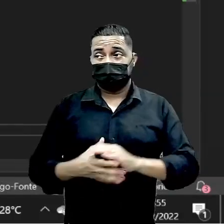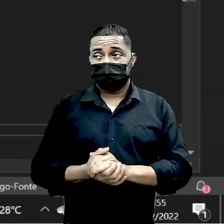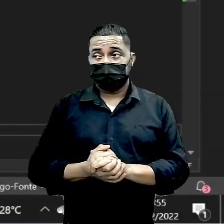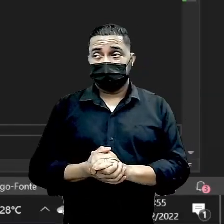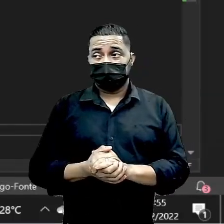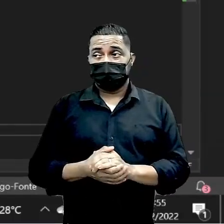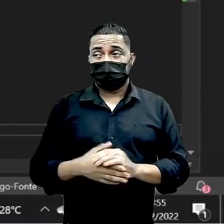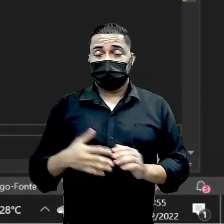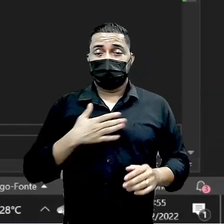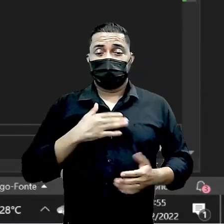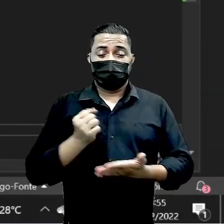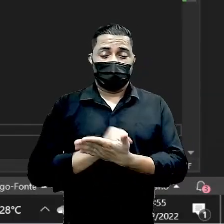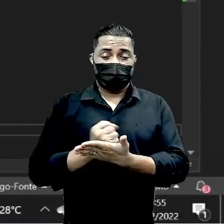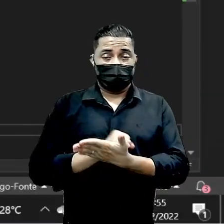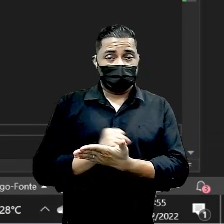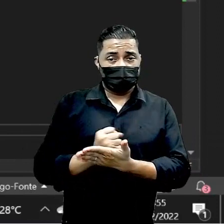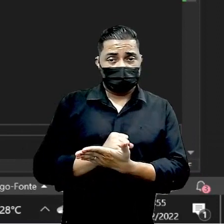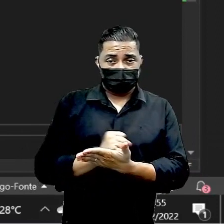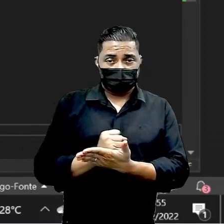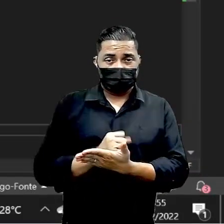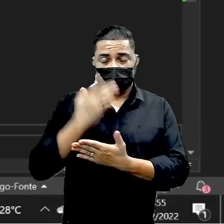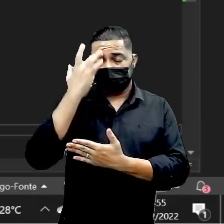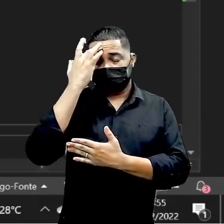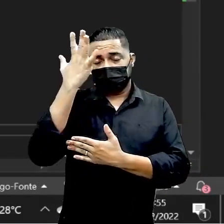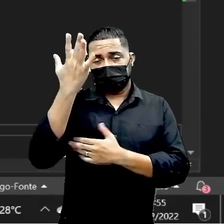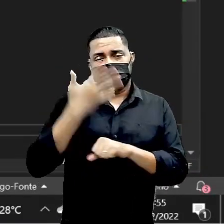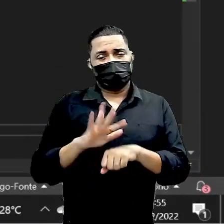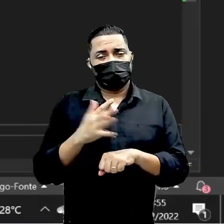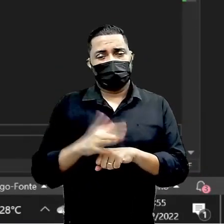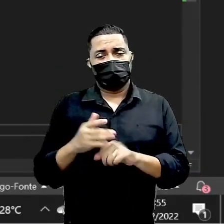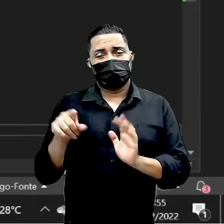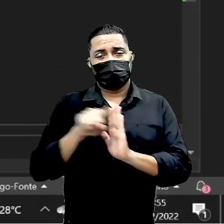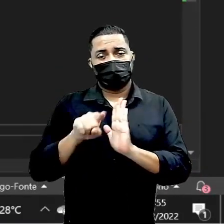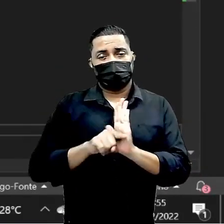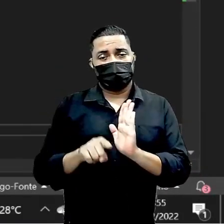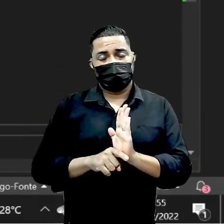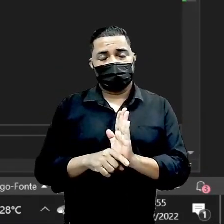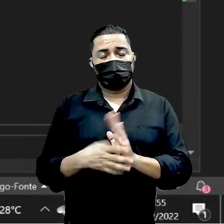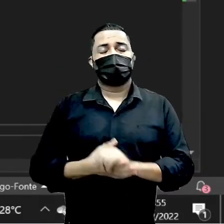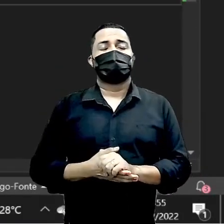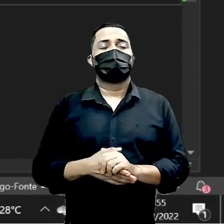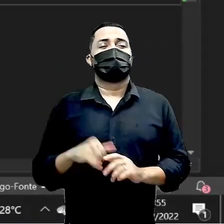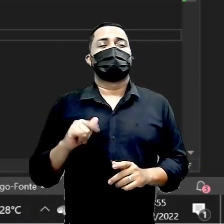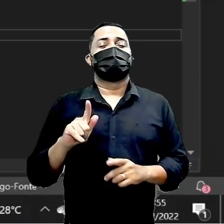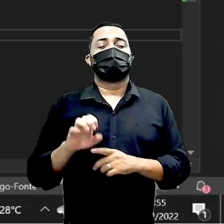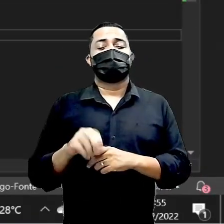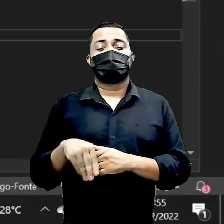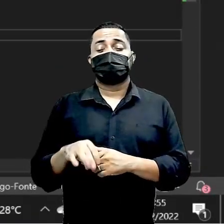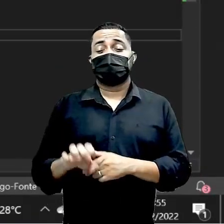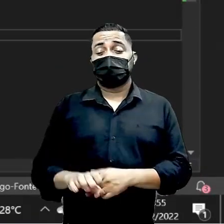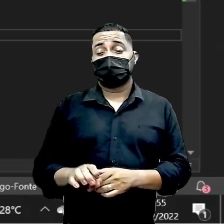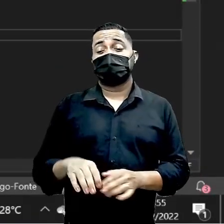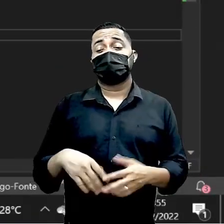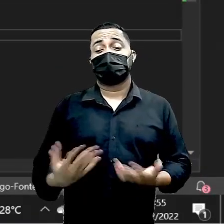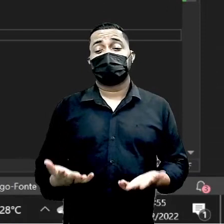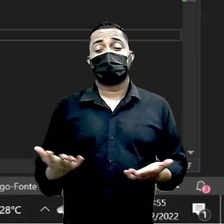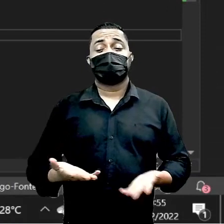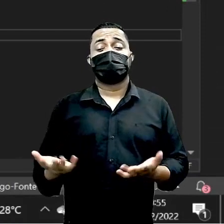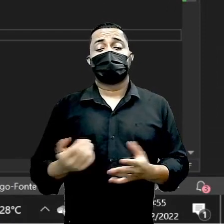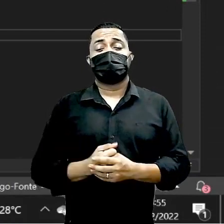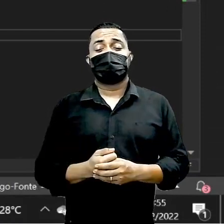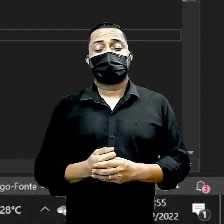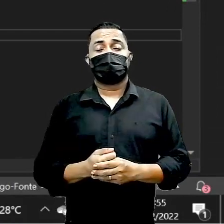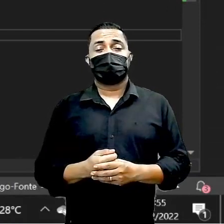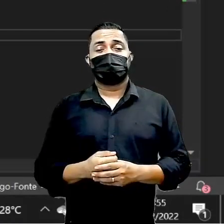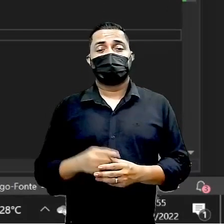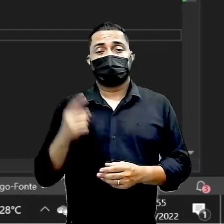para o meu game. Sim. Ou seja, é muito fácil, é muito prático programar com o engine, certo? Legal. Agora vamos lá, vamos mostrar aqui para